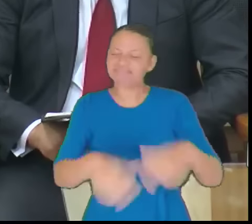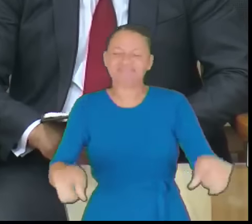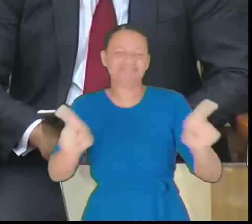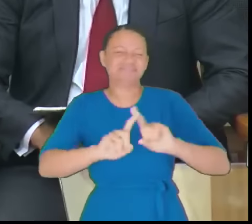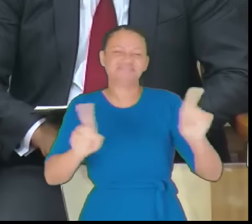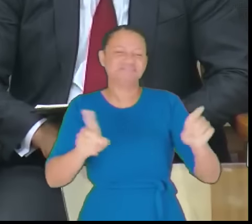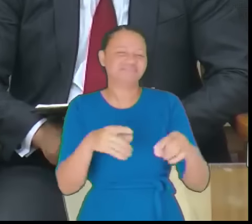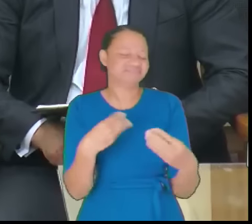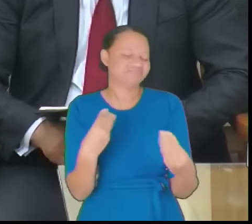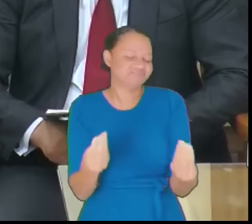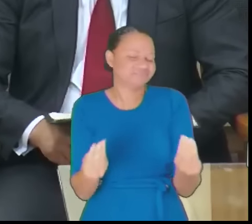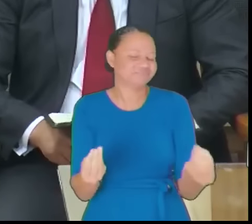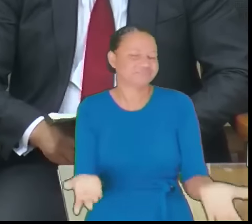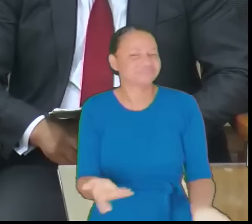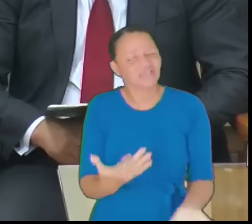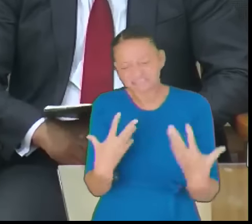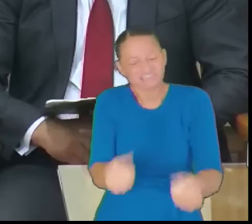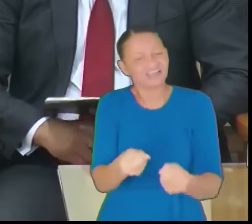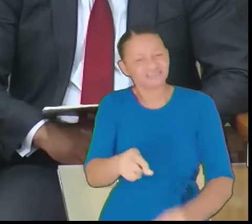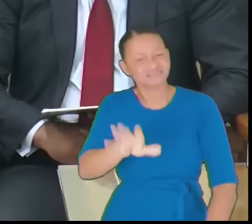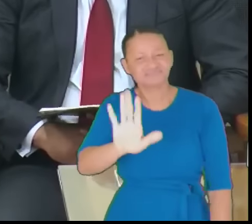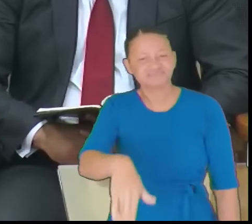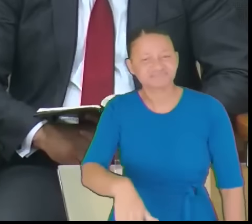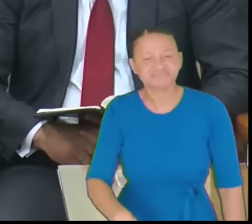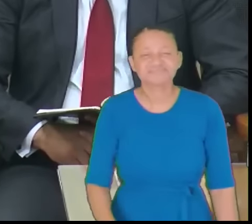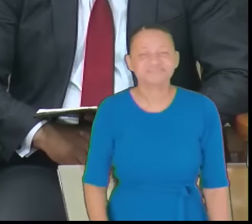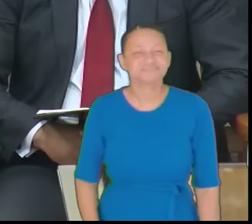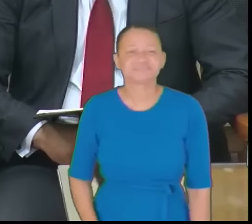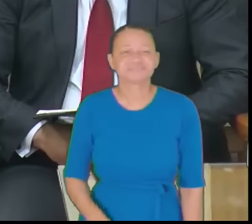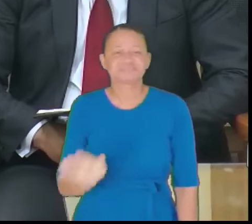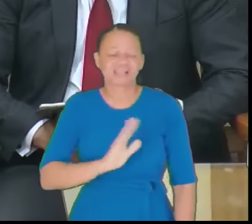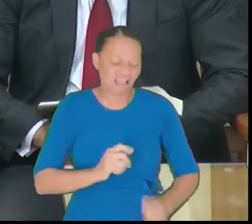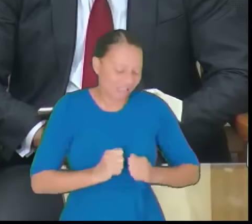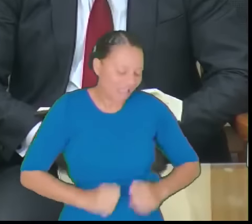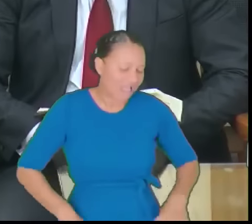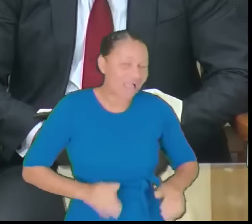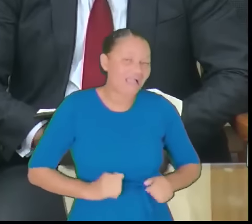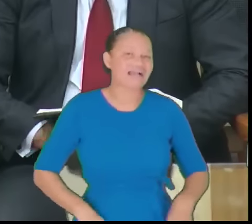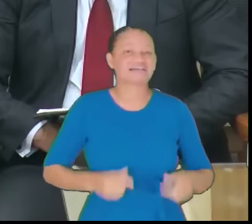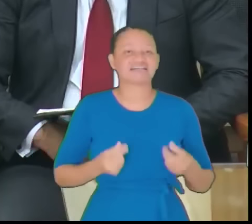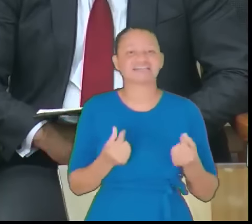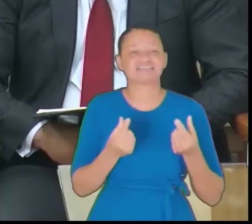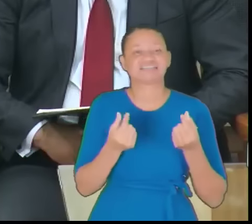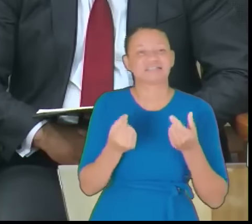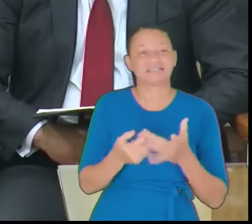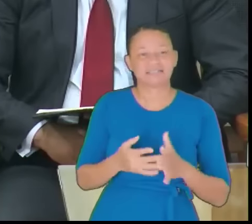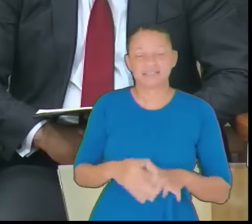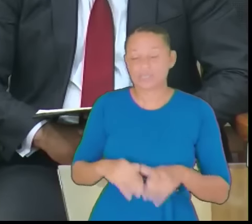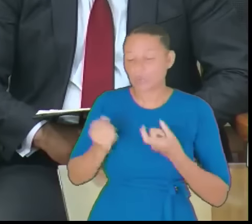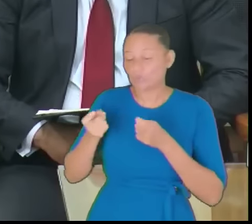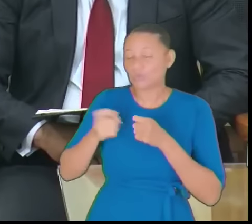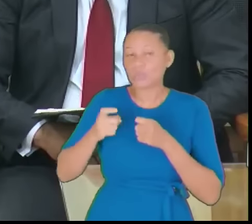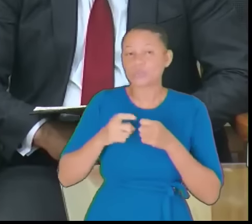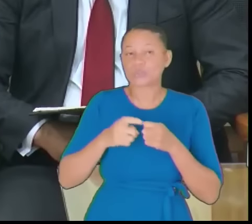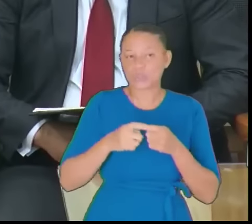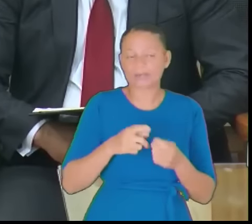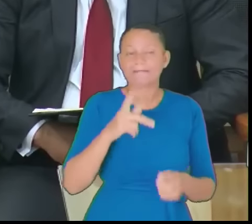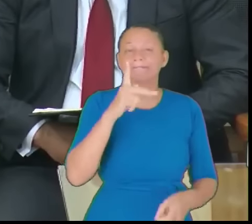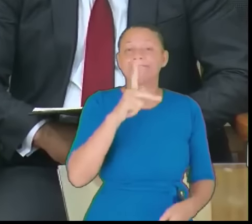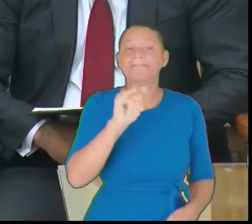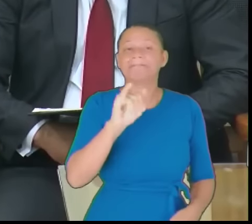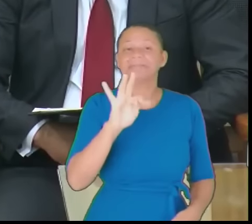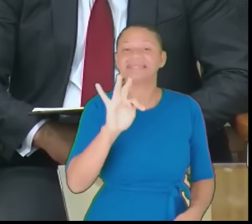Não adianta. Se conforma. Não vai gastar dinheiro. Com o doutor, é o doutor Pitangui, que já morreu, era o doutor Pitangui, era o